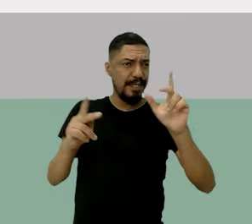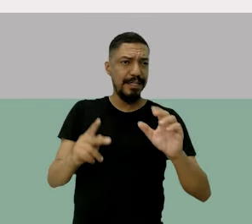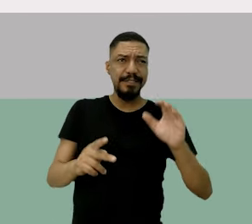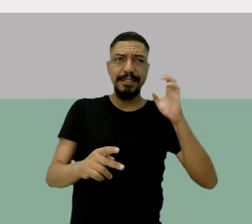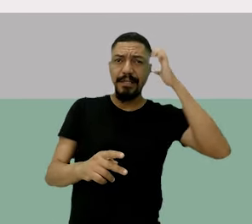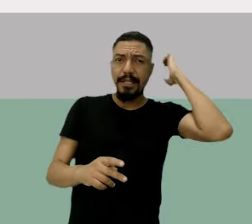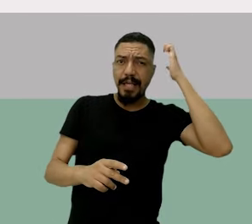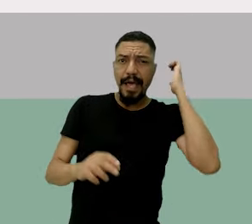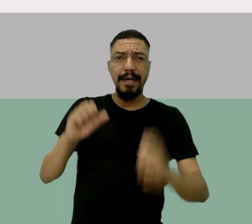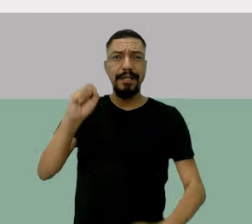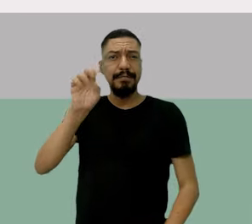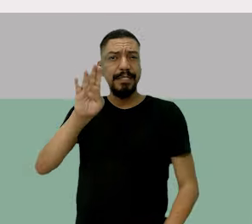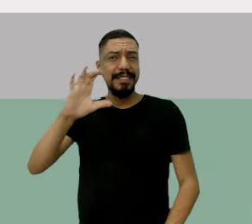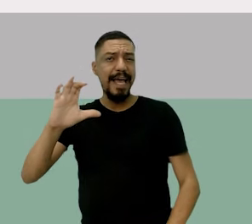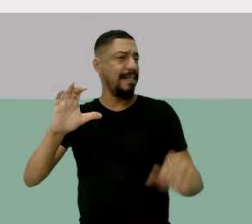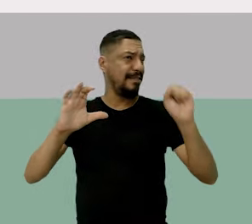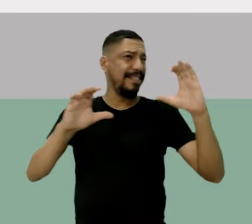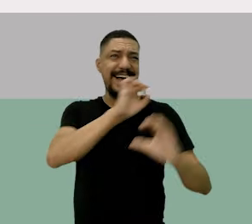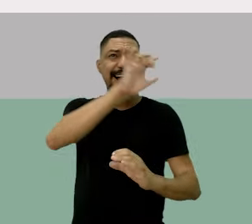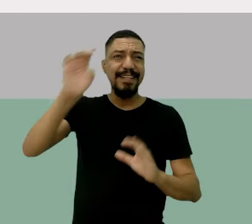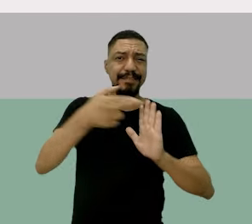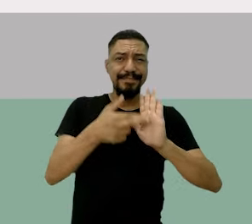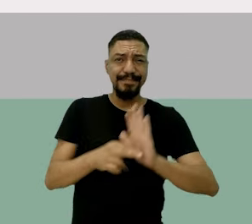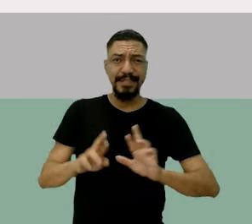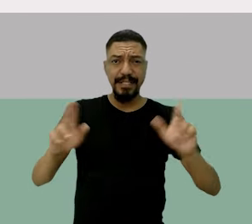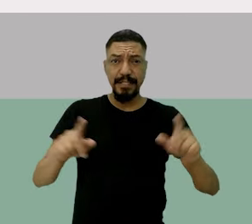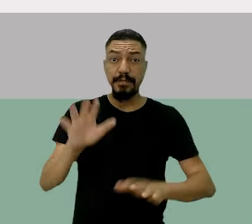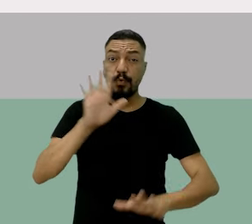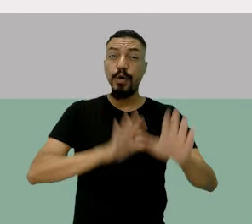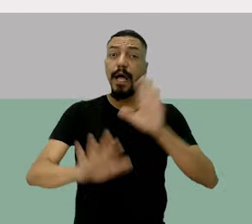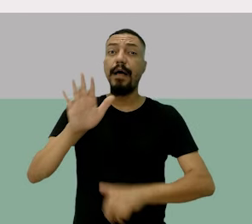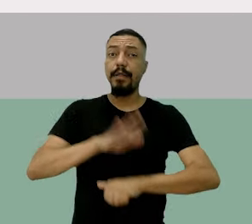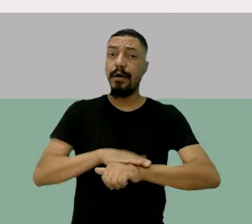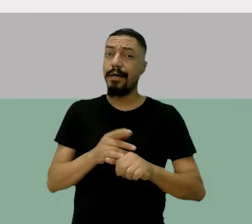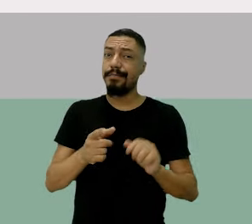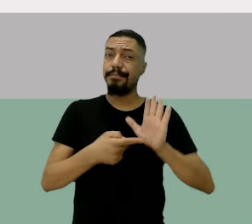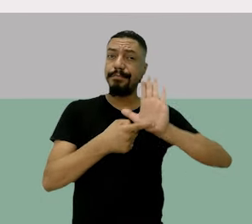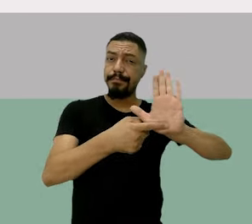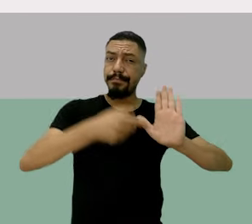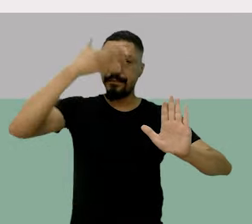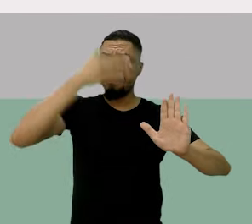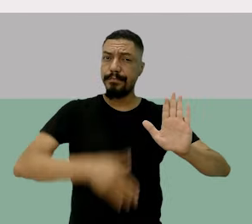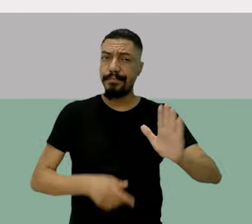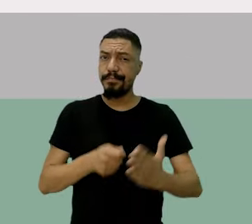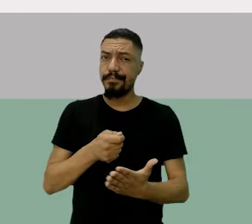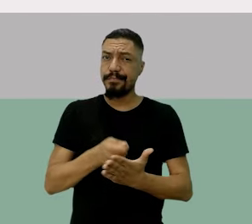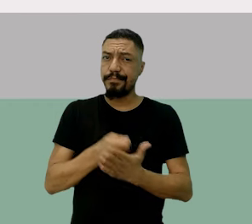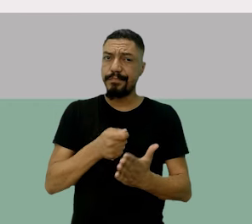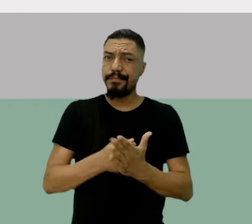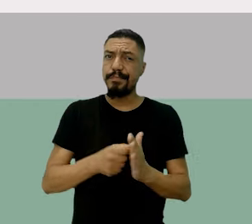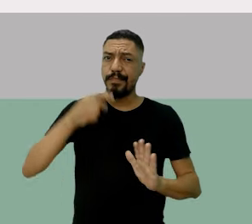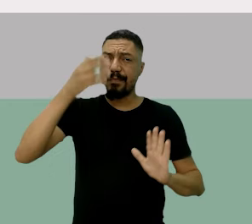não pede, e São Caetano e vice-versa. Então, cuidado na hora da prestação de contas de vocês para se aterem ao